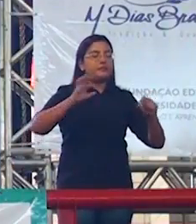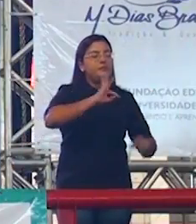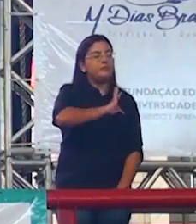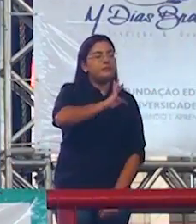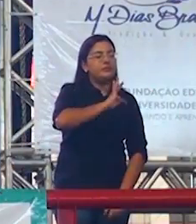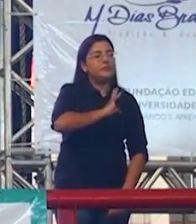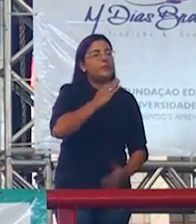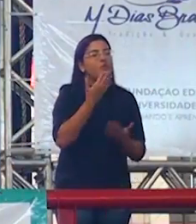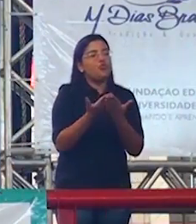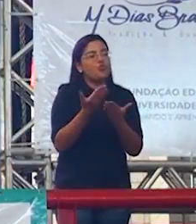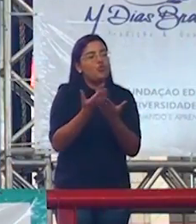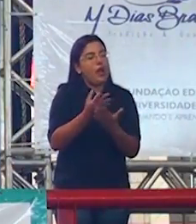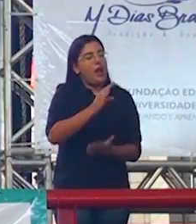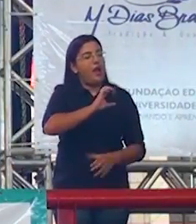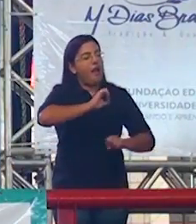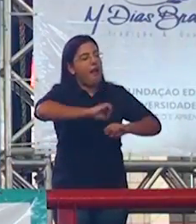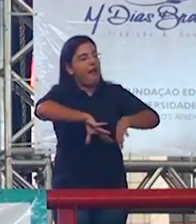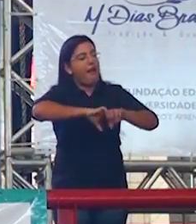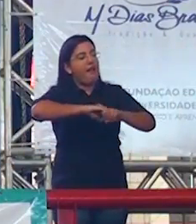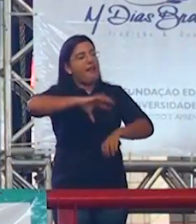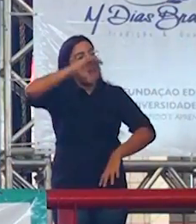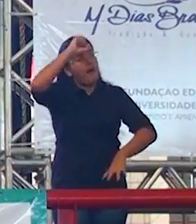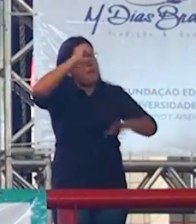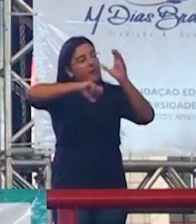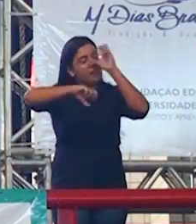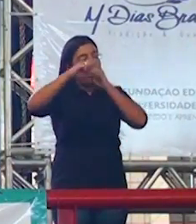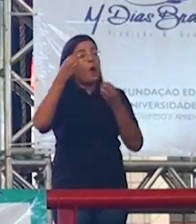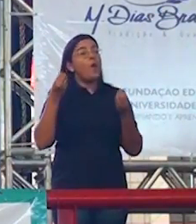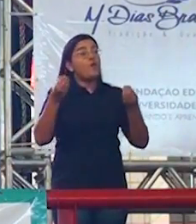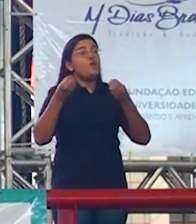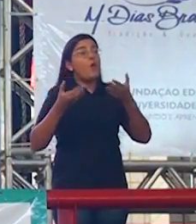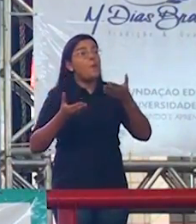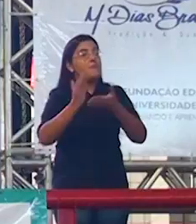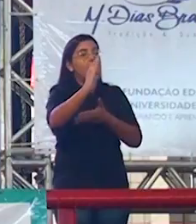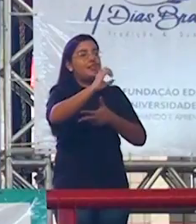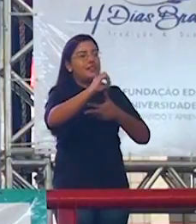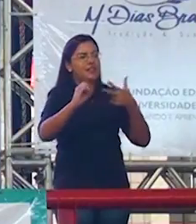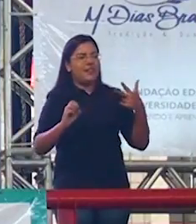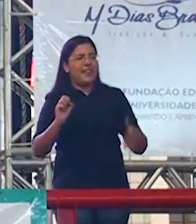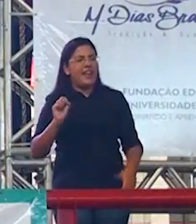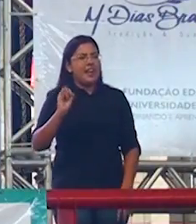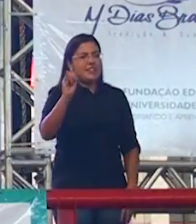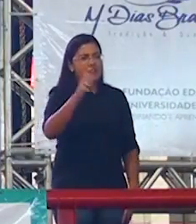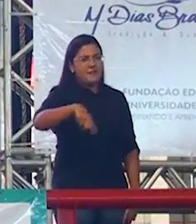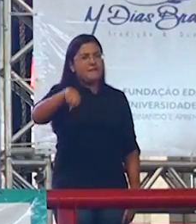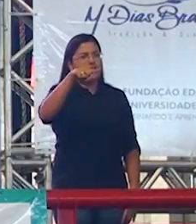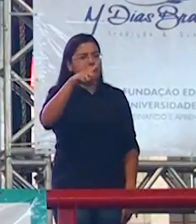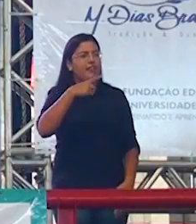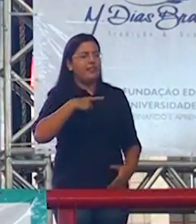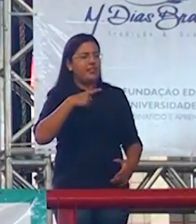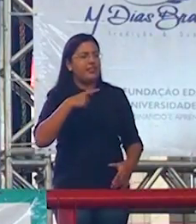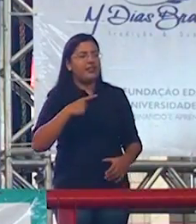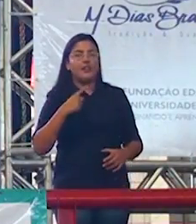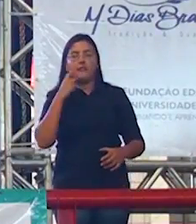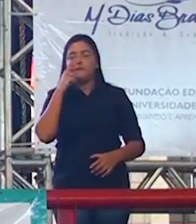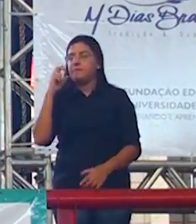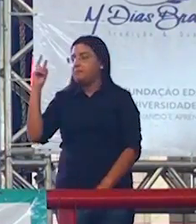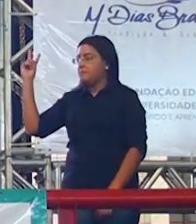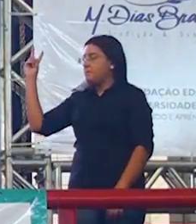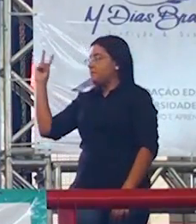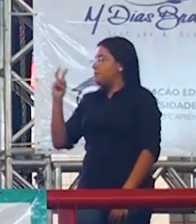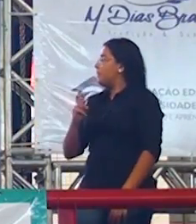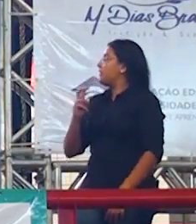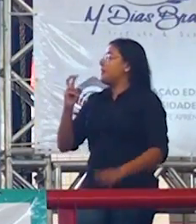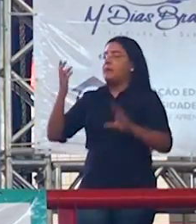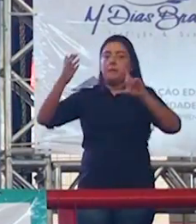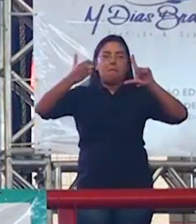e aprendizagem, como passar no Enem. Se você tiver a oportunidade aí de visualizar os